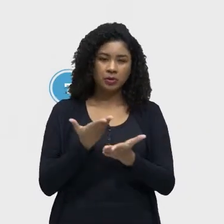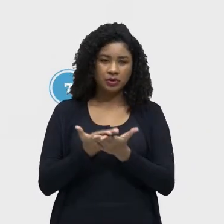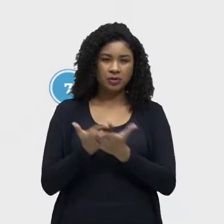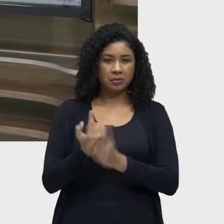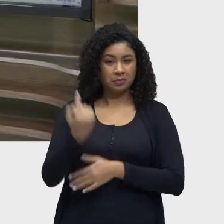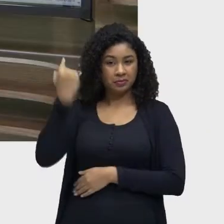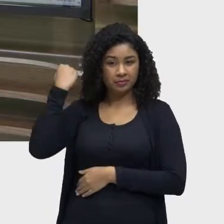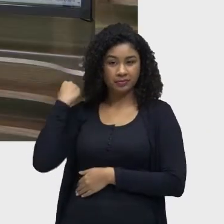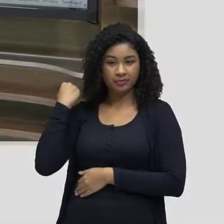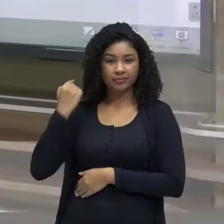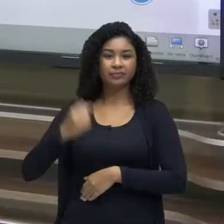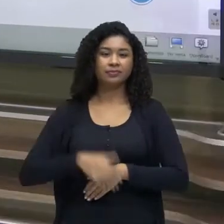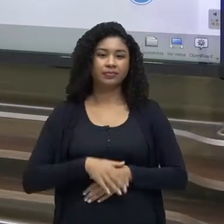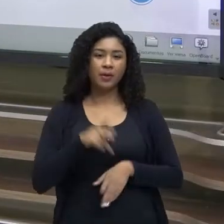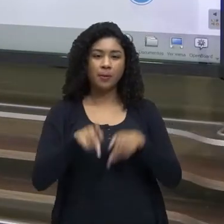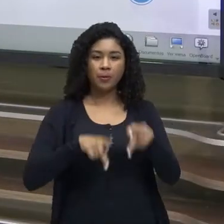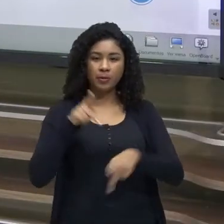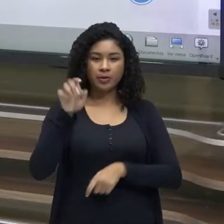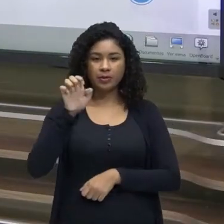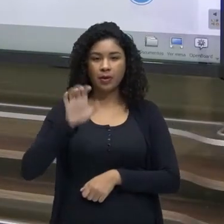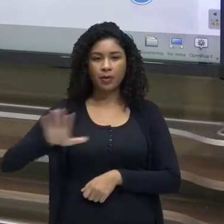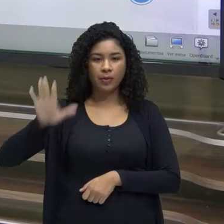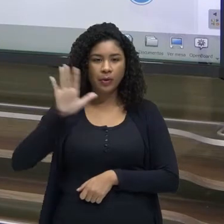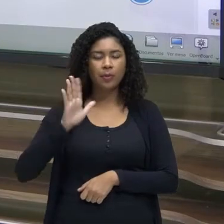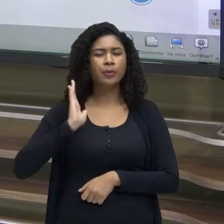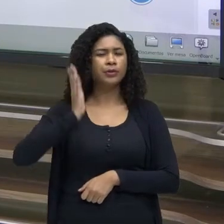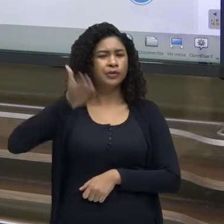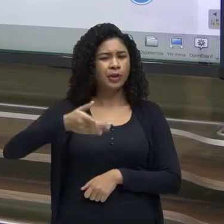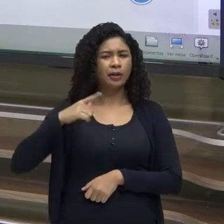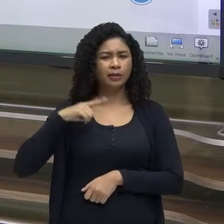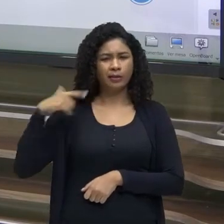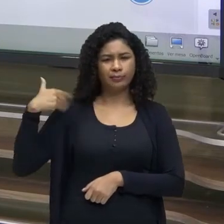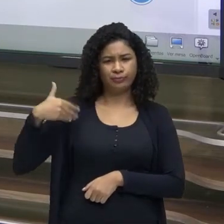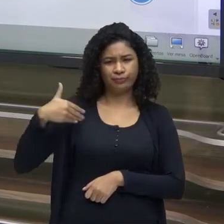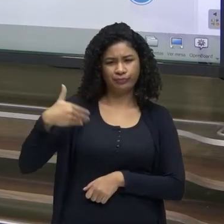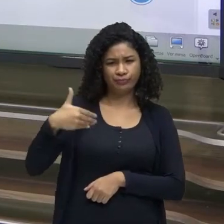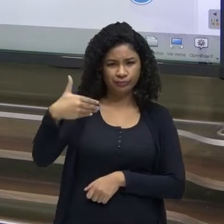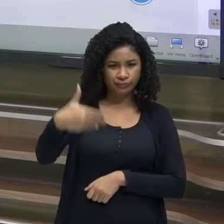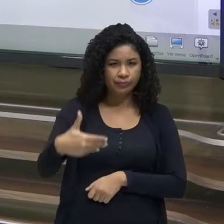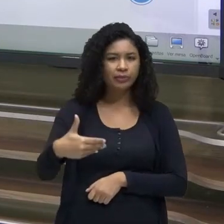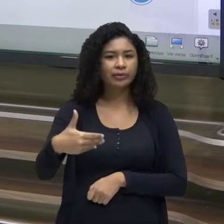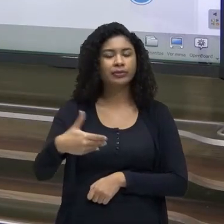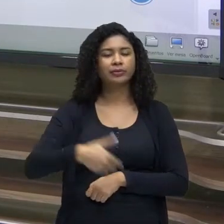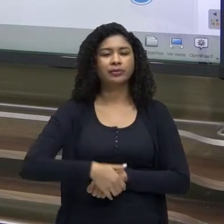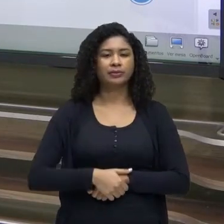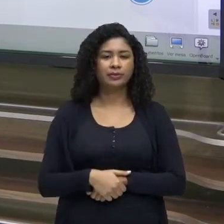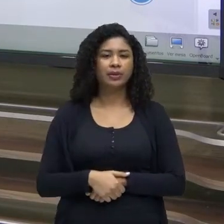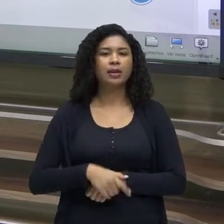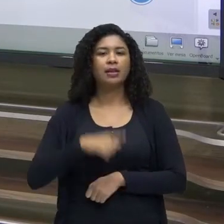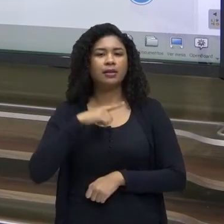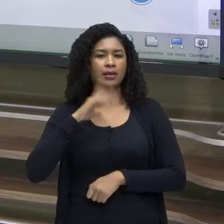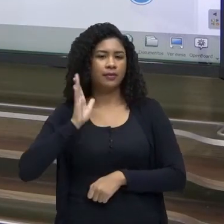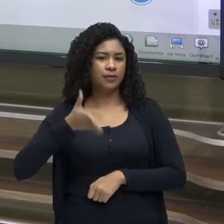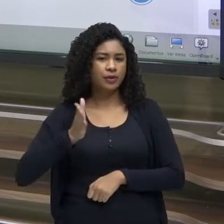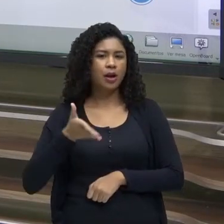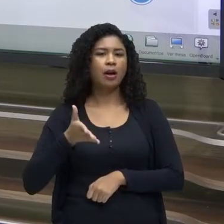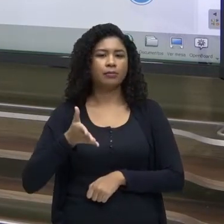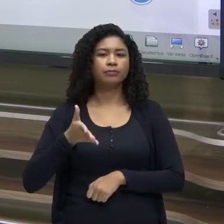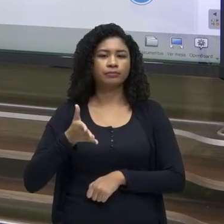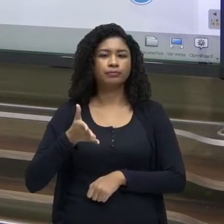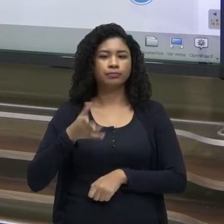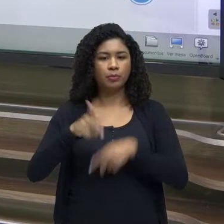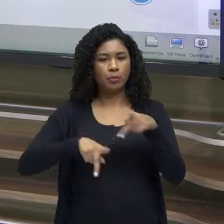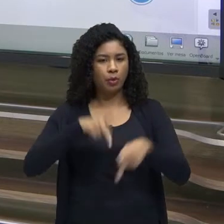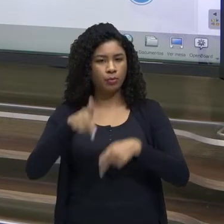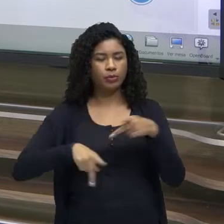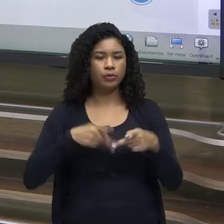anterior, a população europeia já passou por todos os estágios de transição demográfica. Já foi um continente de população jovem,